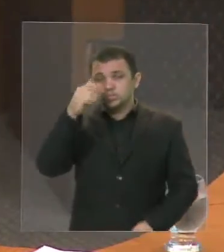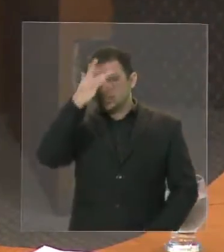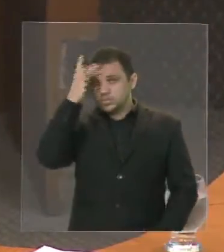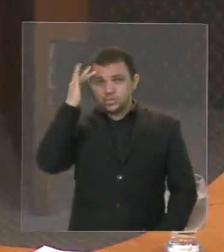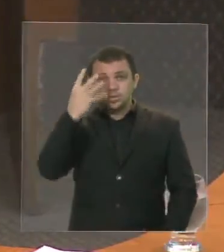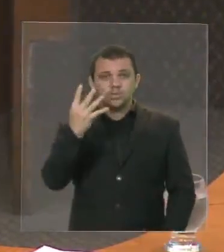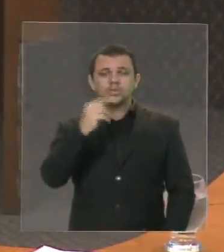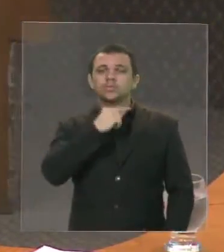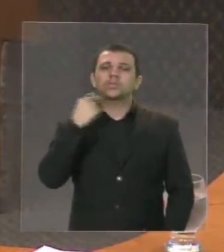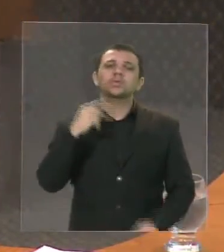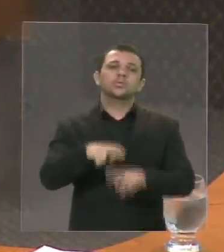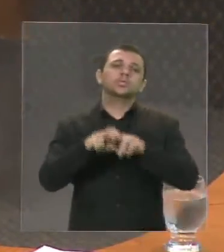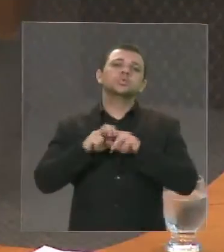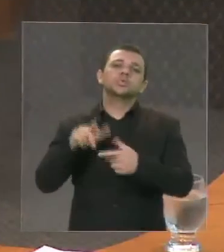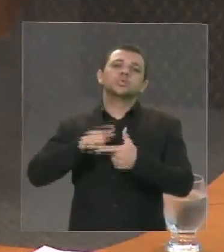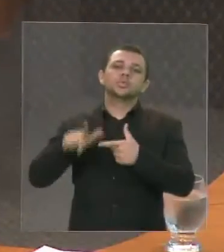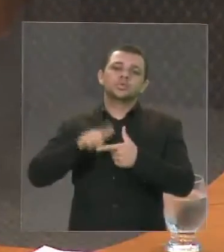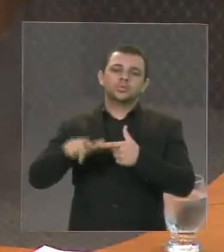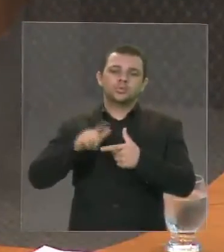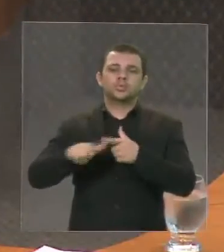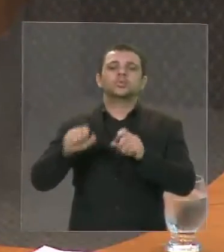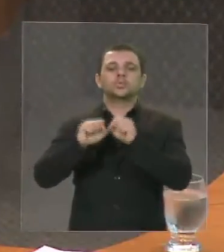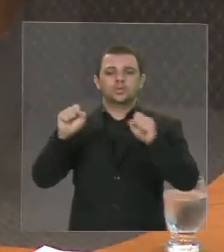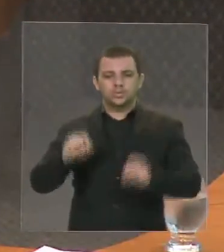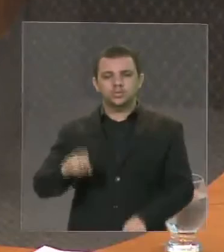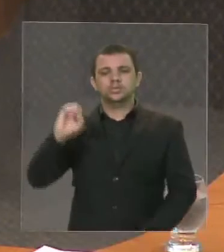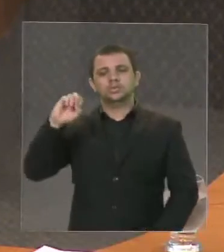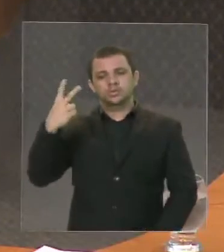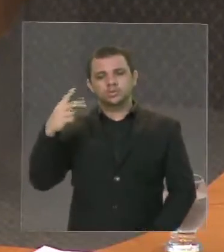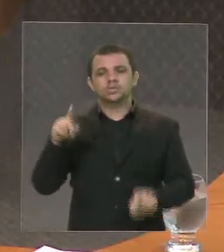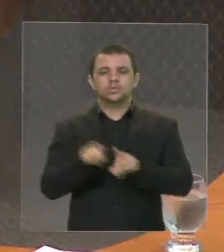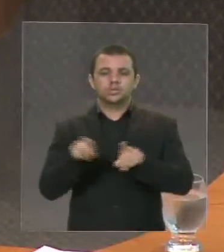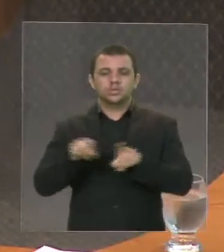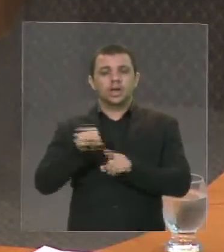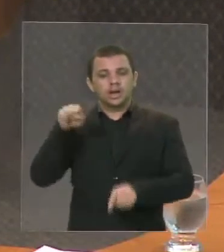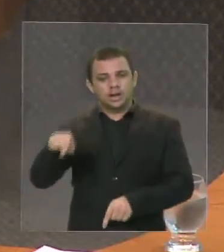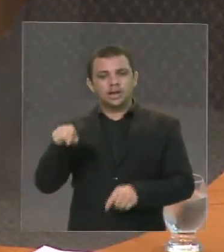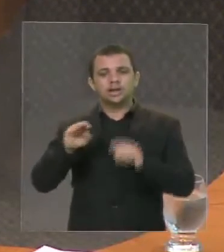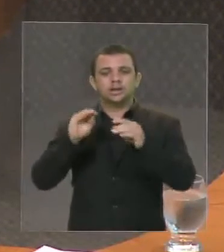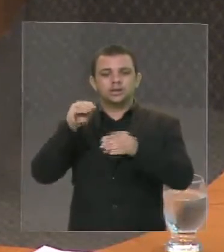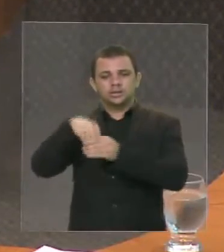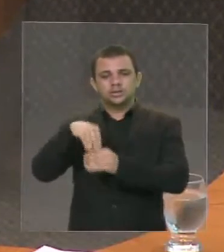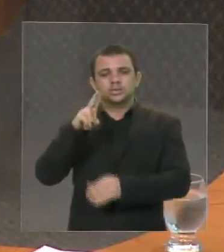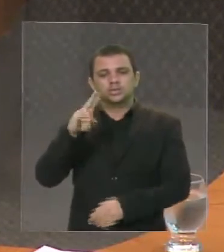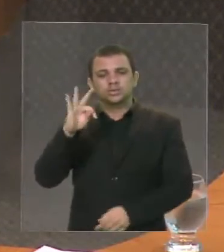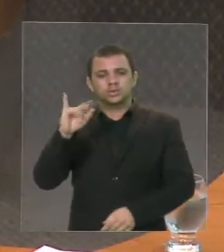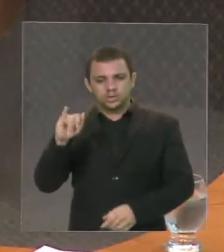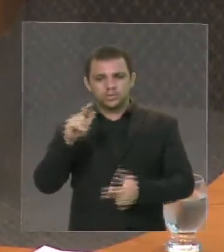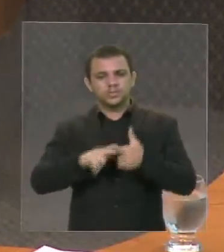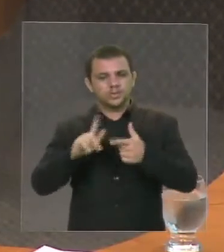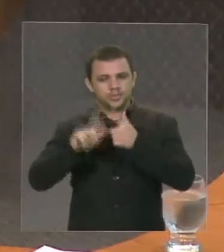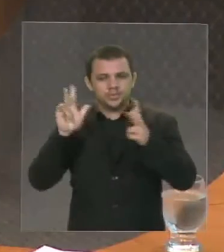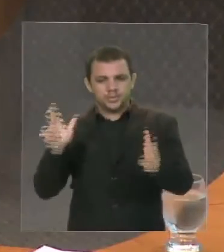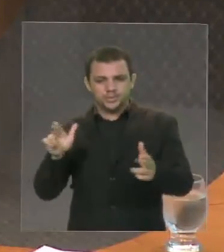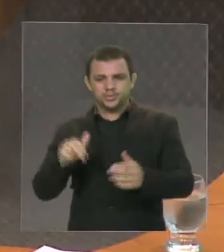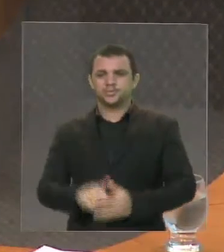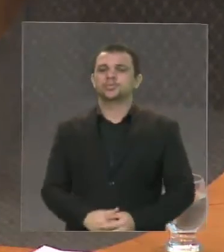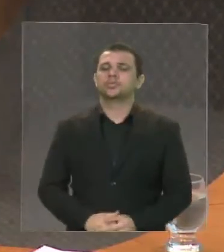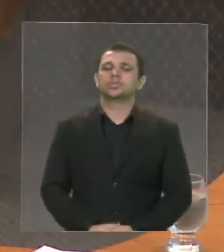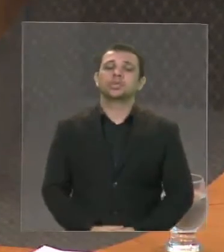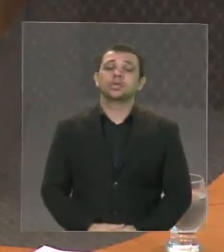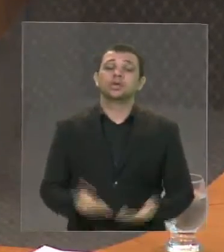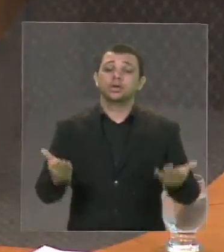por falhas no fornecimento de oxigênio da UTI do hospital. E eu agora estou solicitando